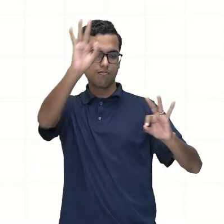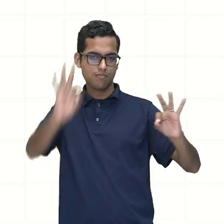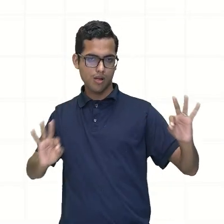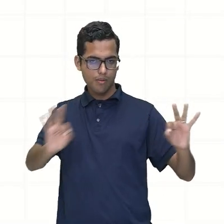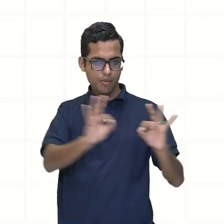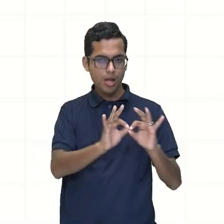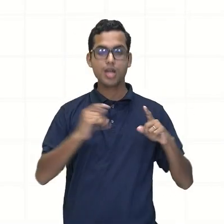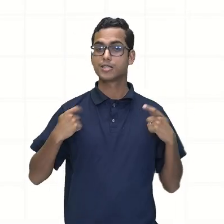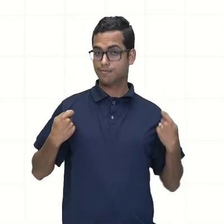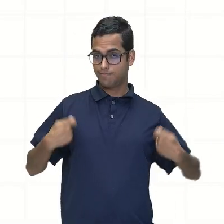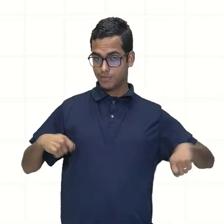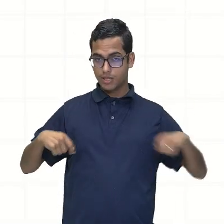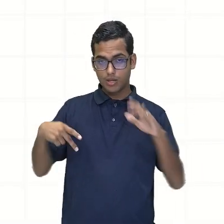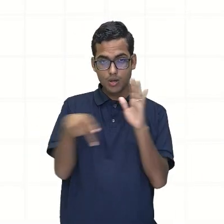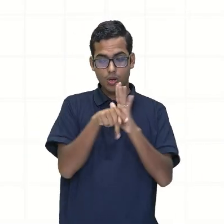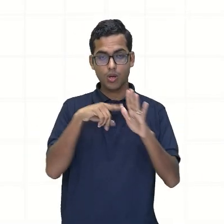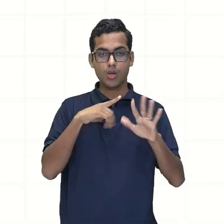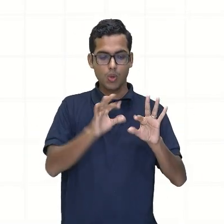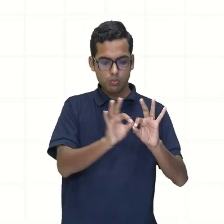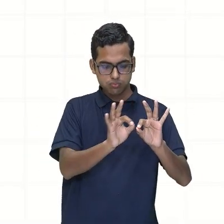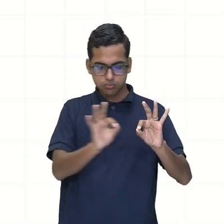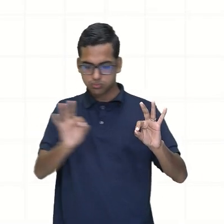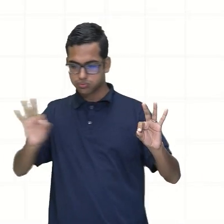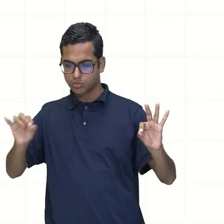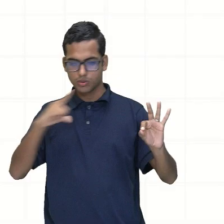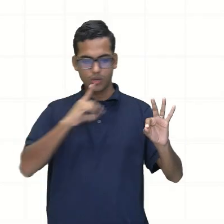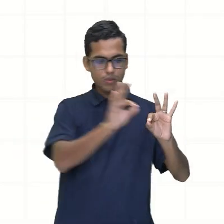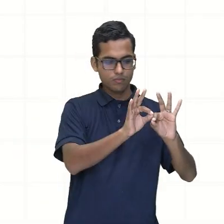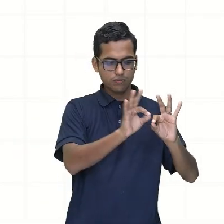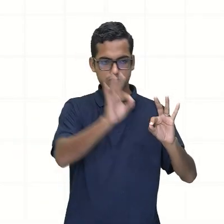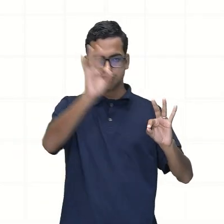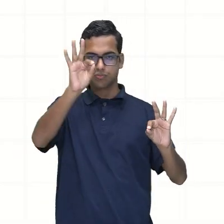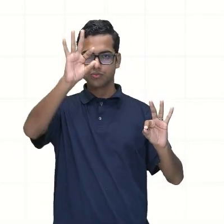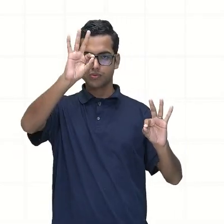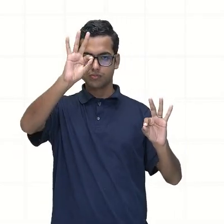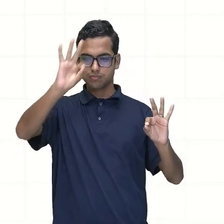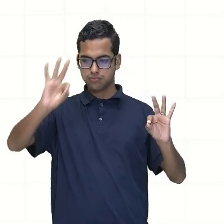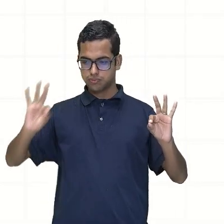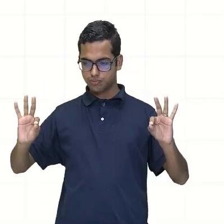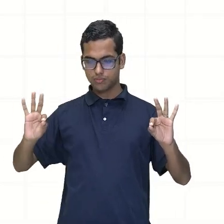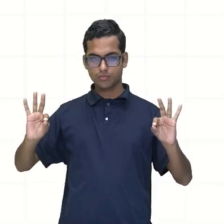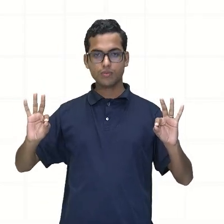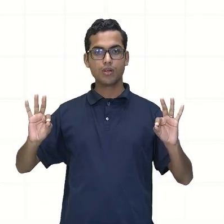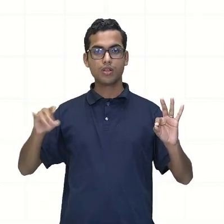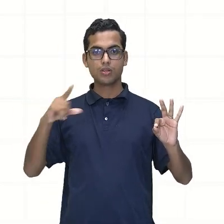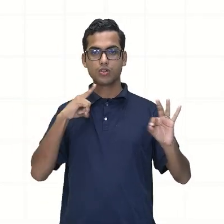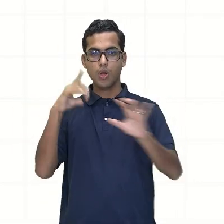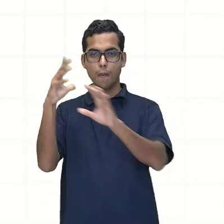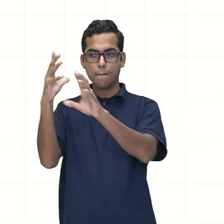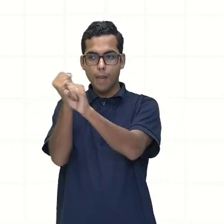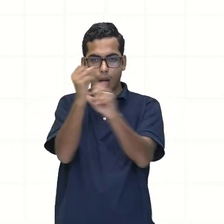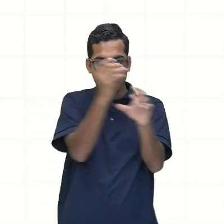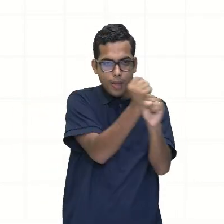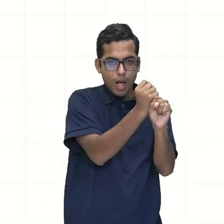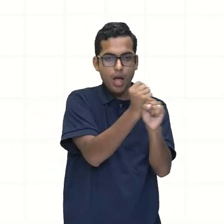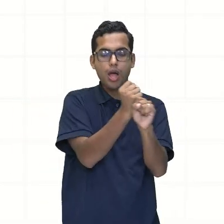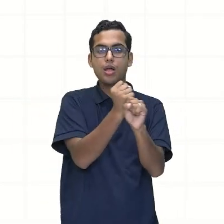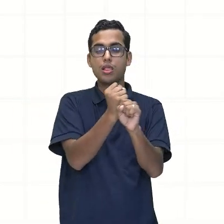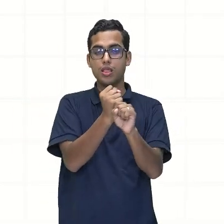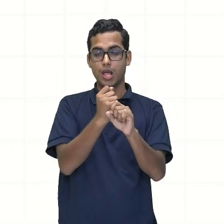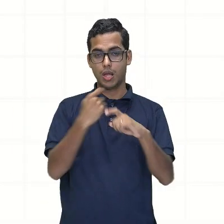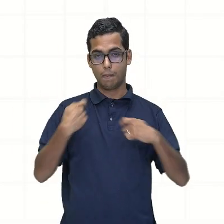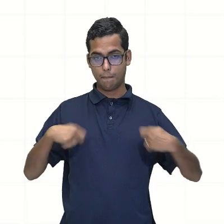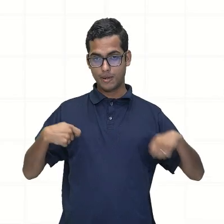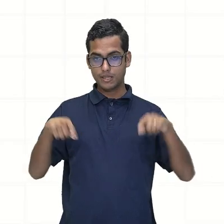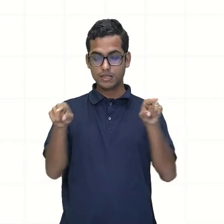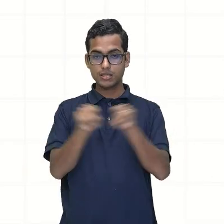menores medidas seja maior do que a maior medida do triângulo. Veja aqui o exemplo com a gente.